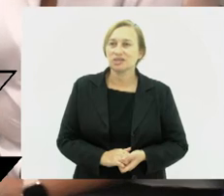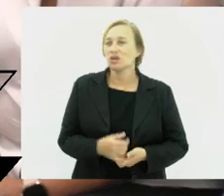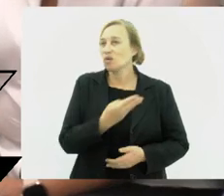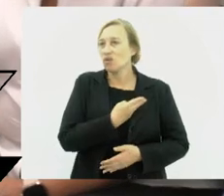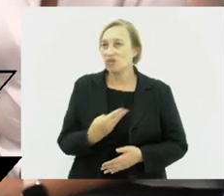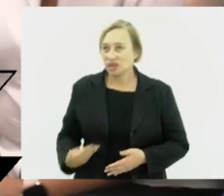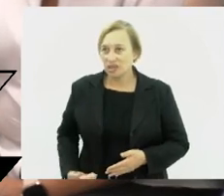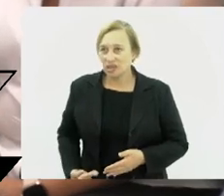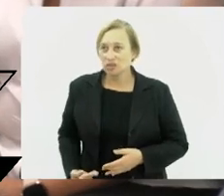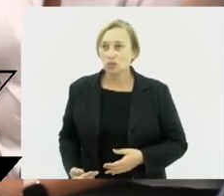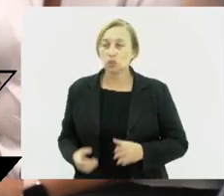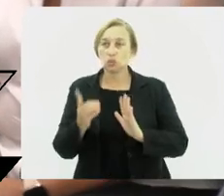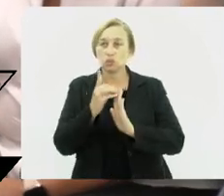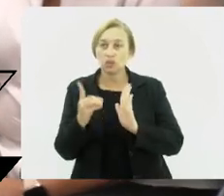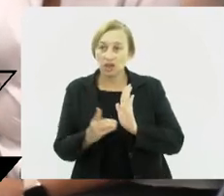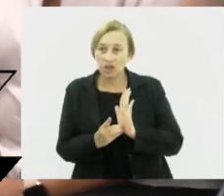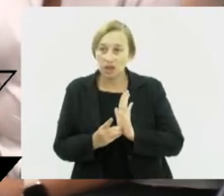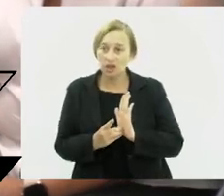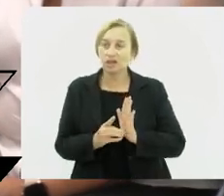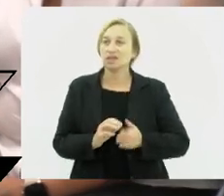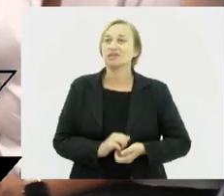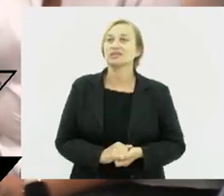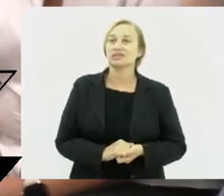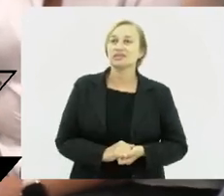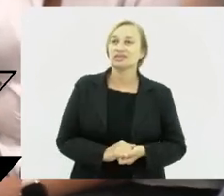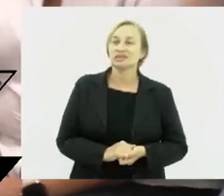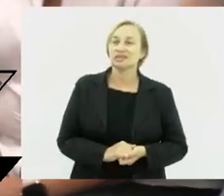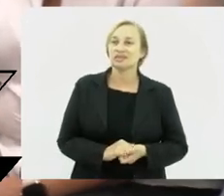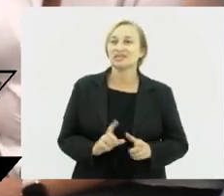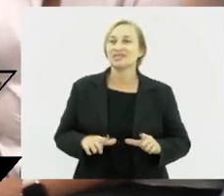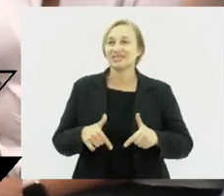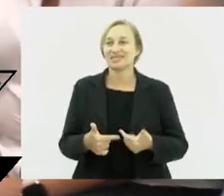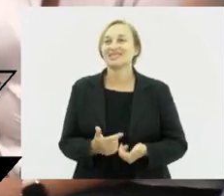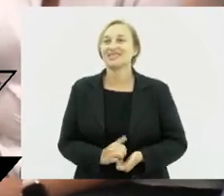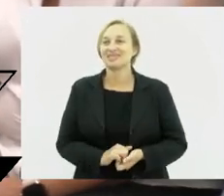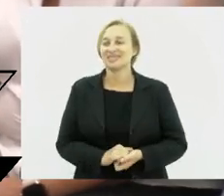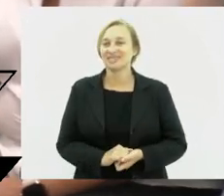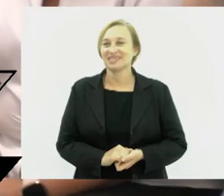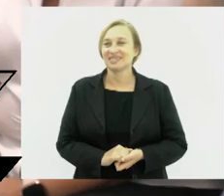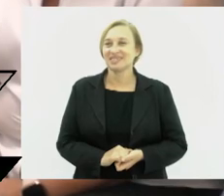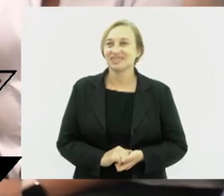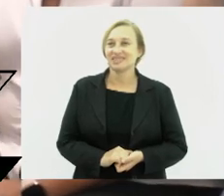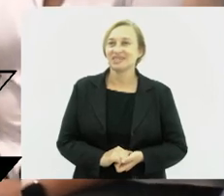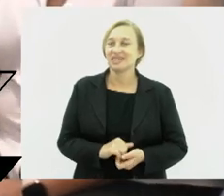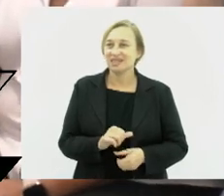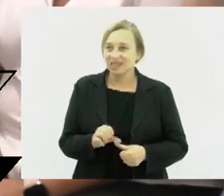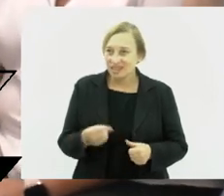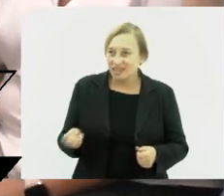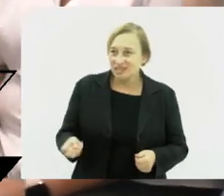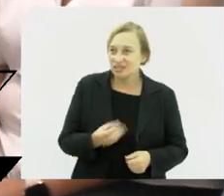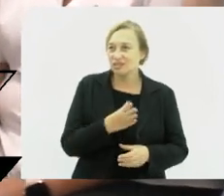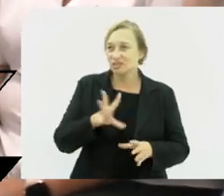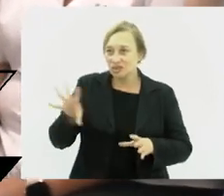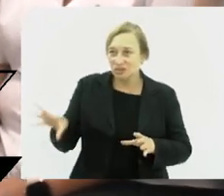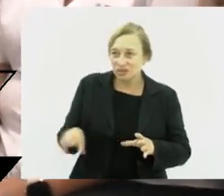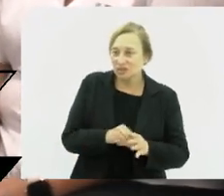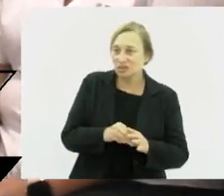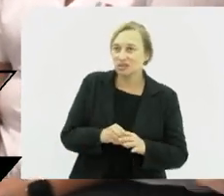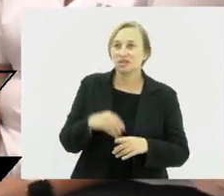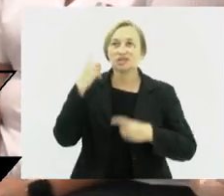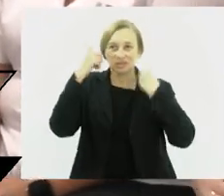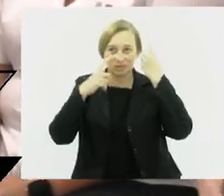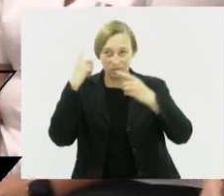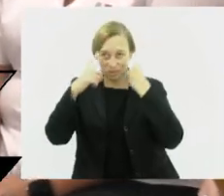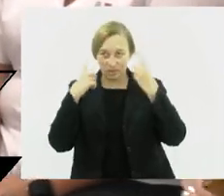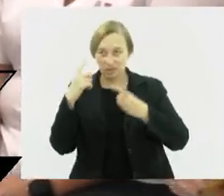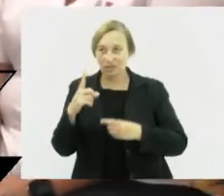uma minuta de decreto e colocar de uma forma mais fácil essas inovações, inserir essas preocupações